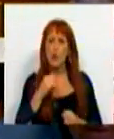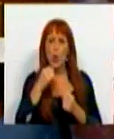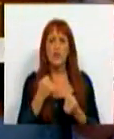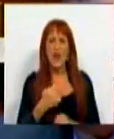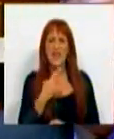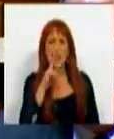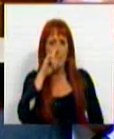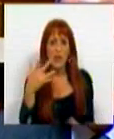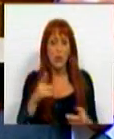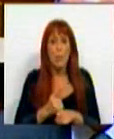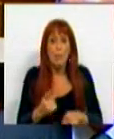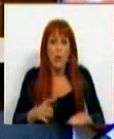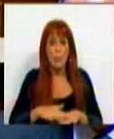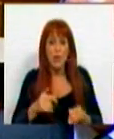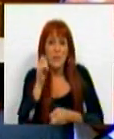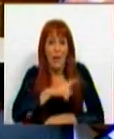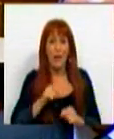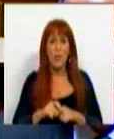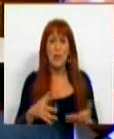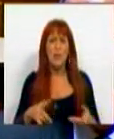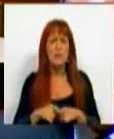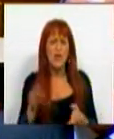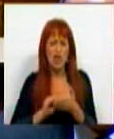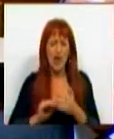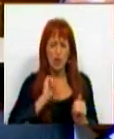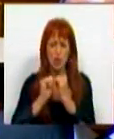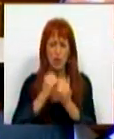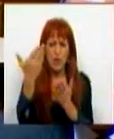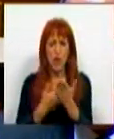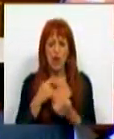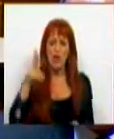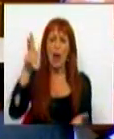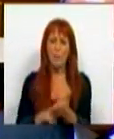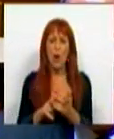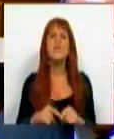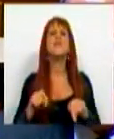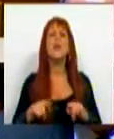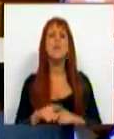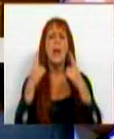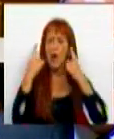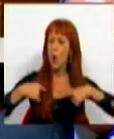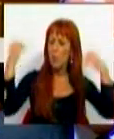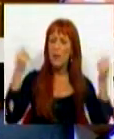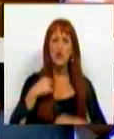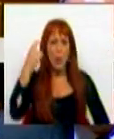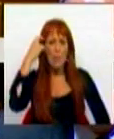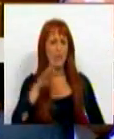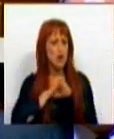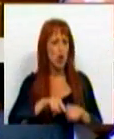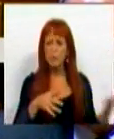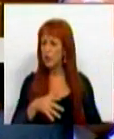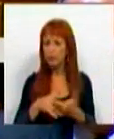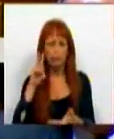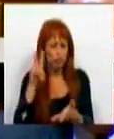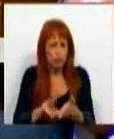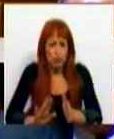desmentir, até pelo simples facto que é isso que está escrito no documento que nós vamos aprovar e que é público, e que eu pensava que os senhores deputados